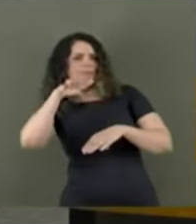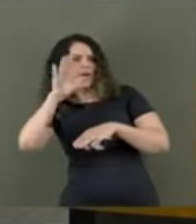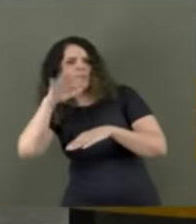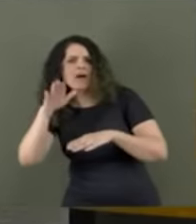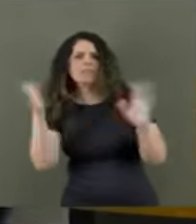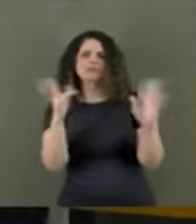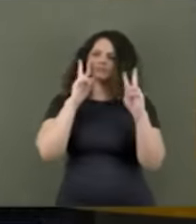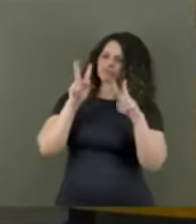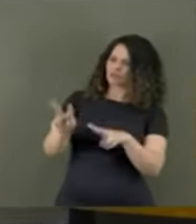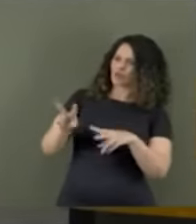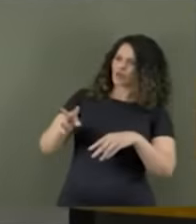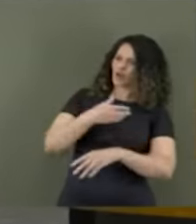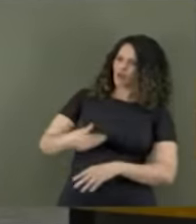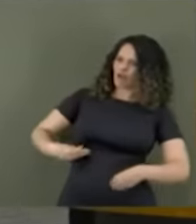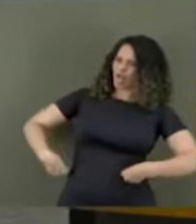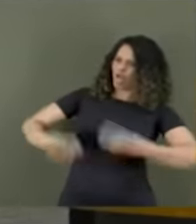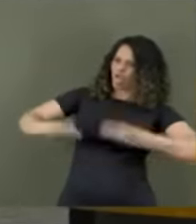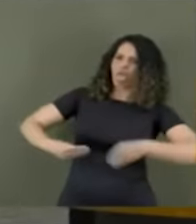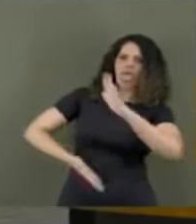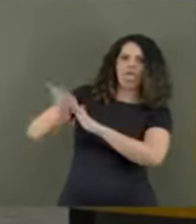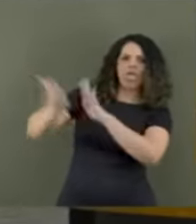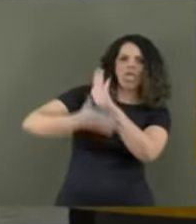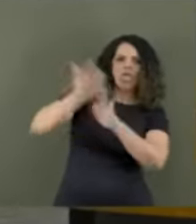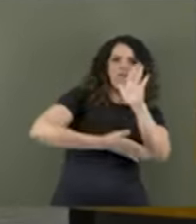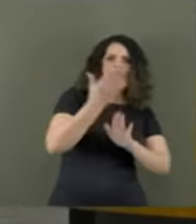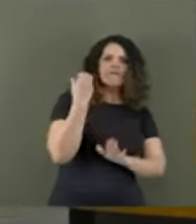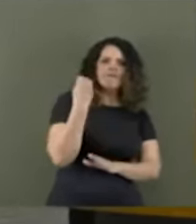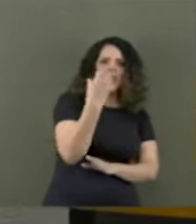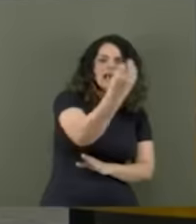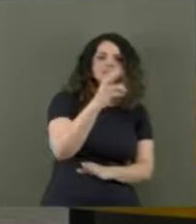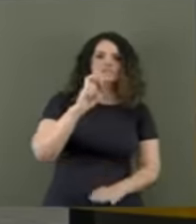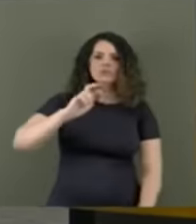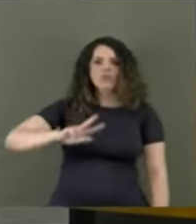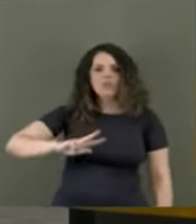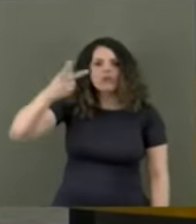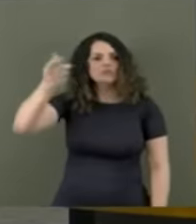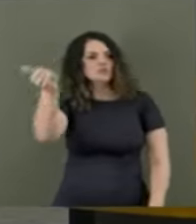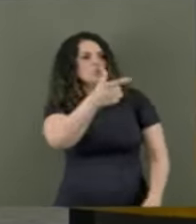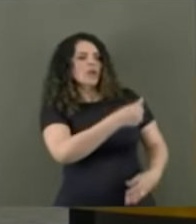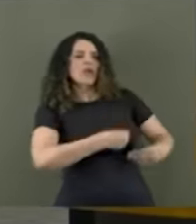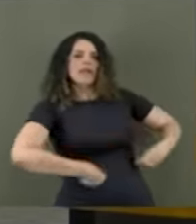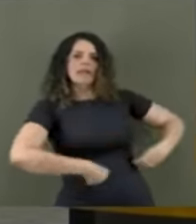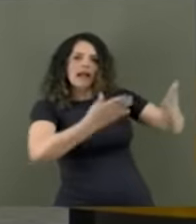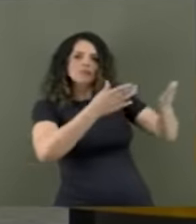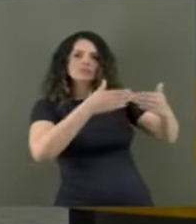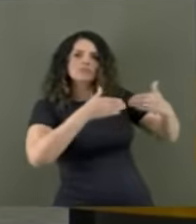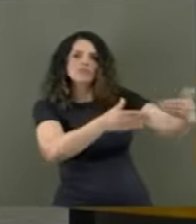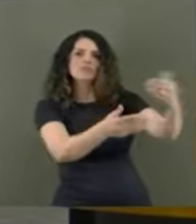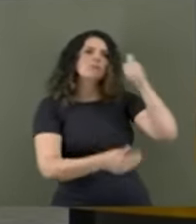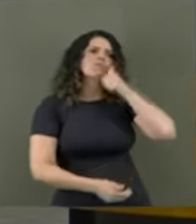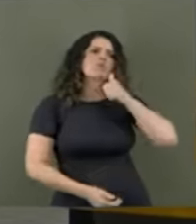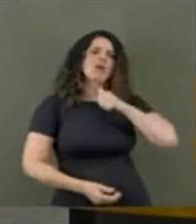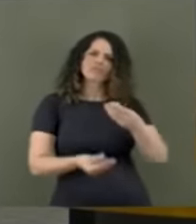o governo gastou mais com viagem o cinco vezes mais com viagem do que gasta com o ministério das mulheres por exemplo